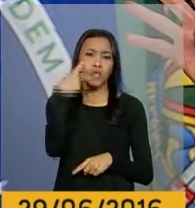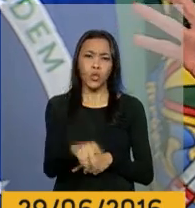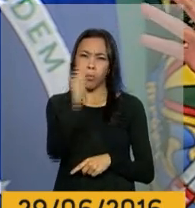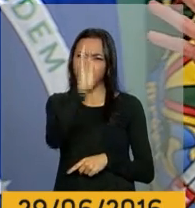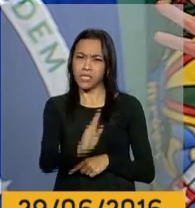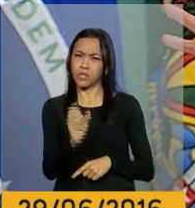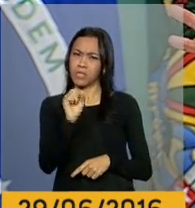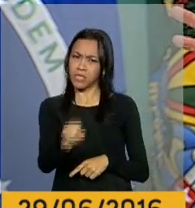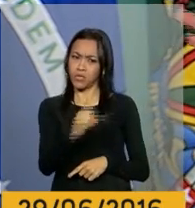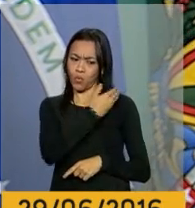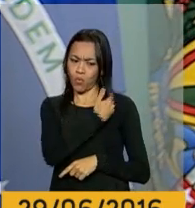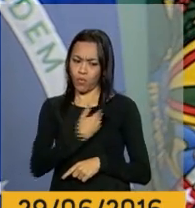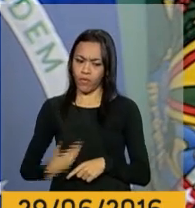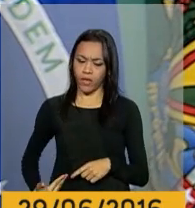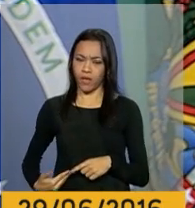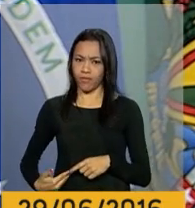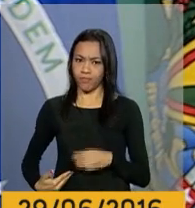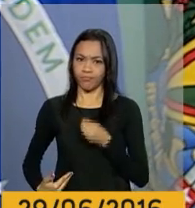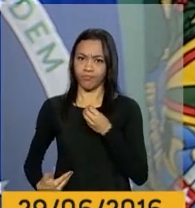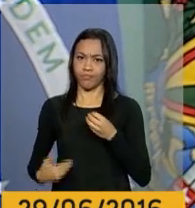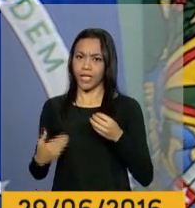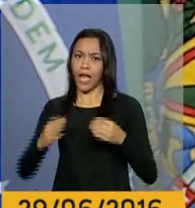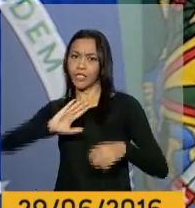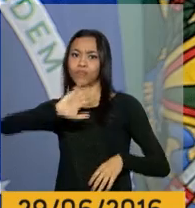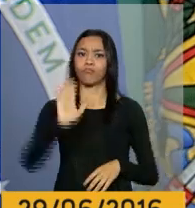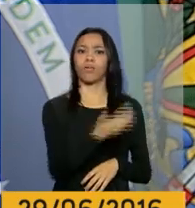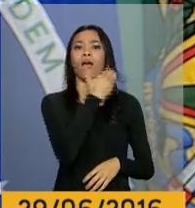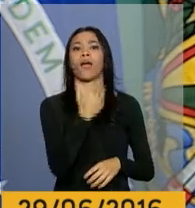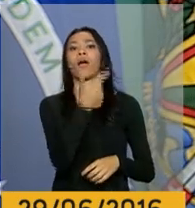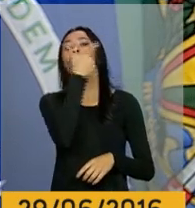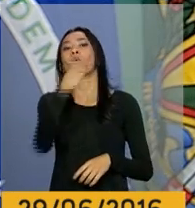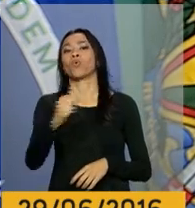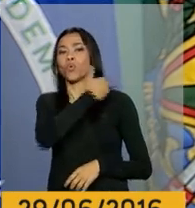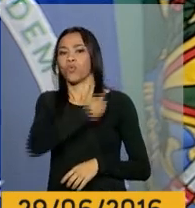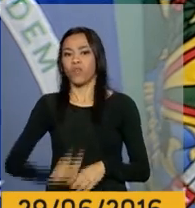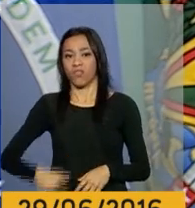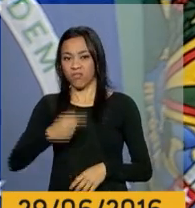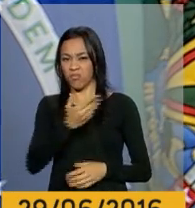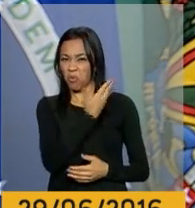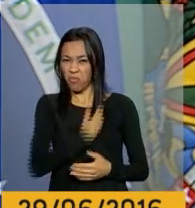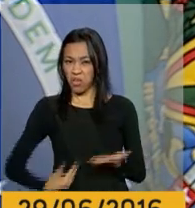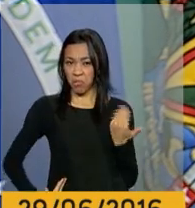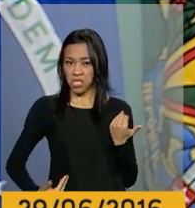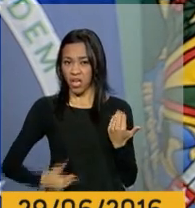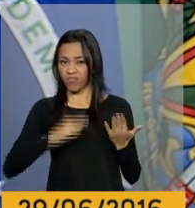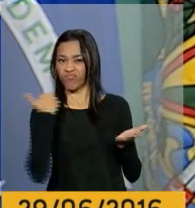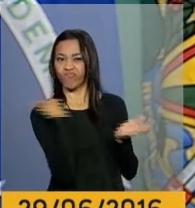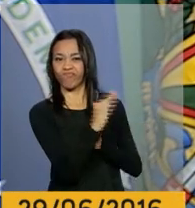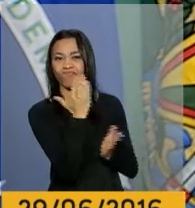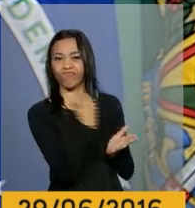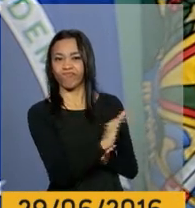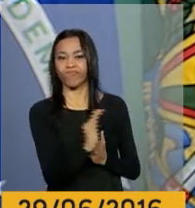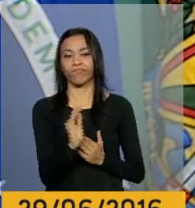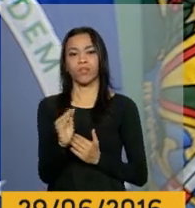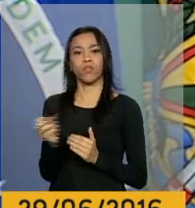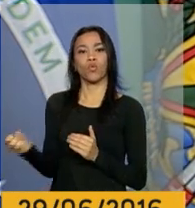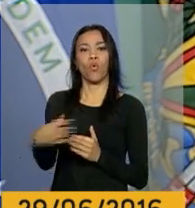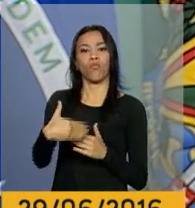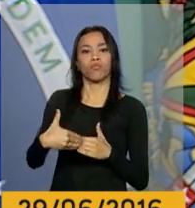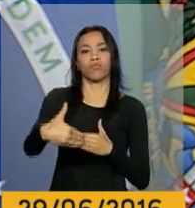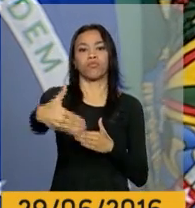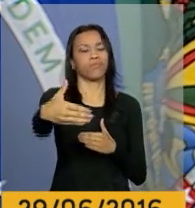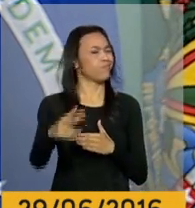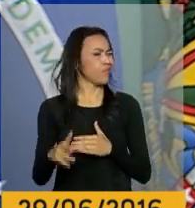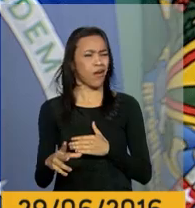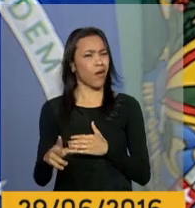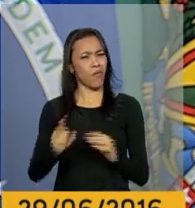que se um governo sucede outro, tem que desmoralizar e desprezar tudo aquilo que deu certo no governo passado. Ao contrário, nós temos uma